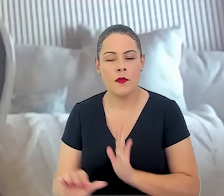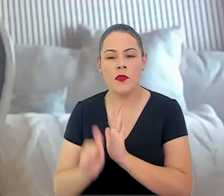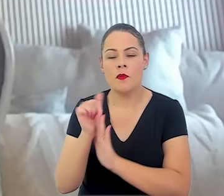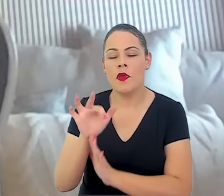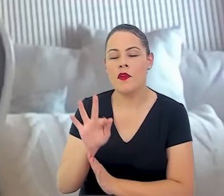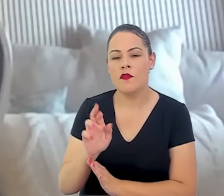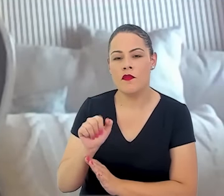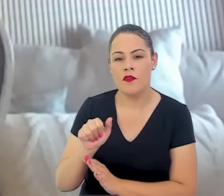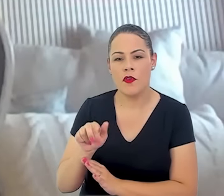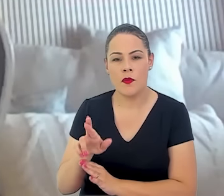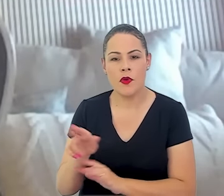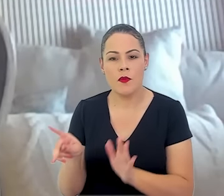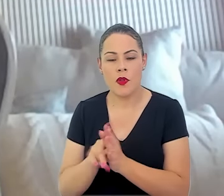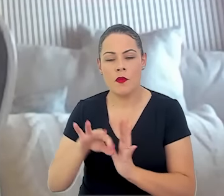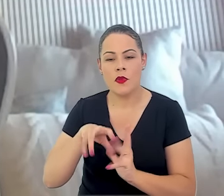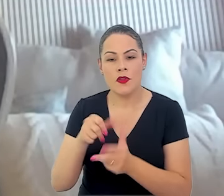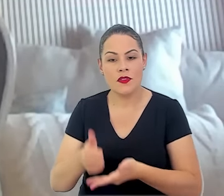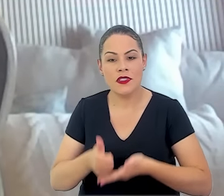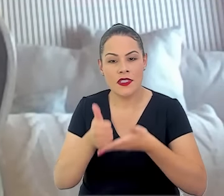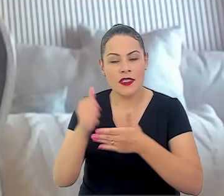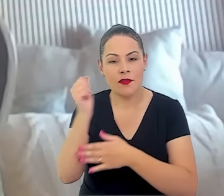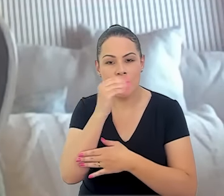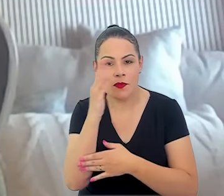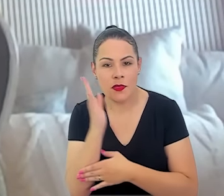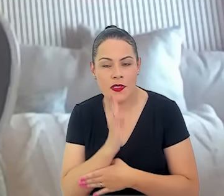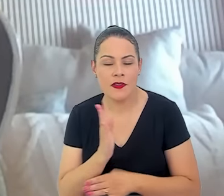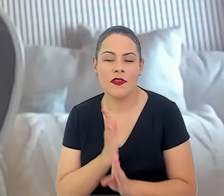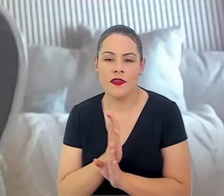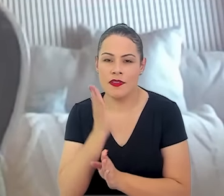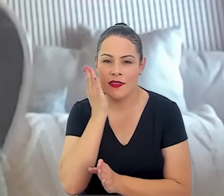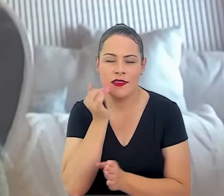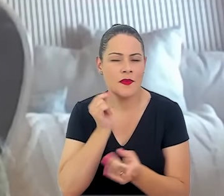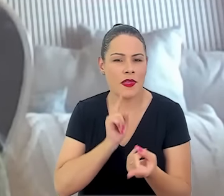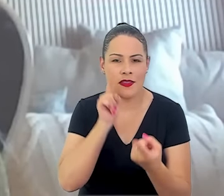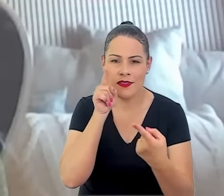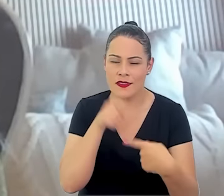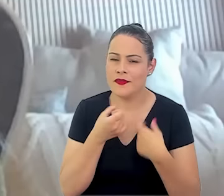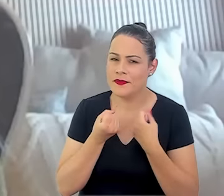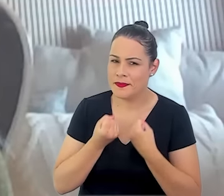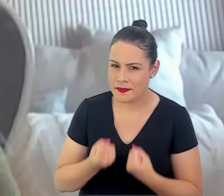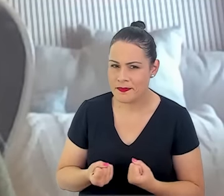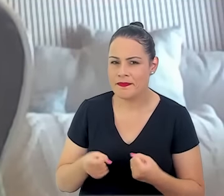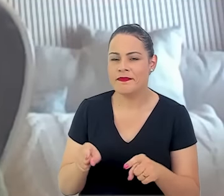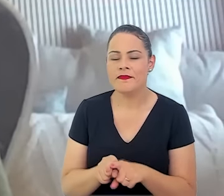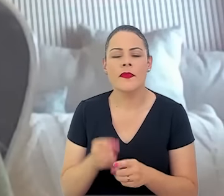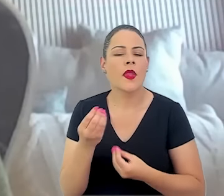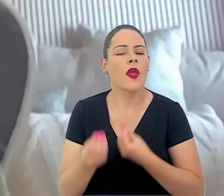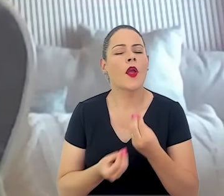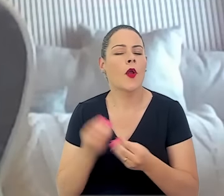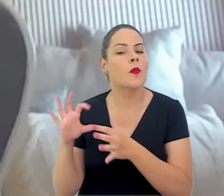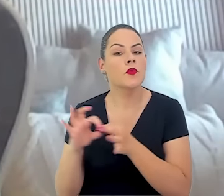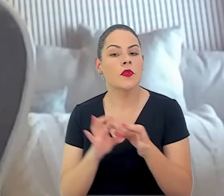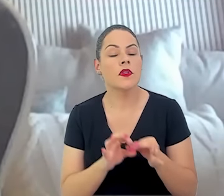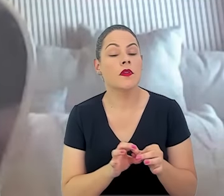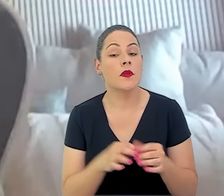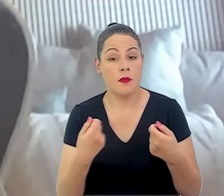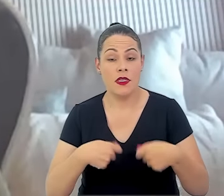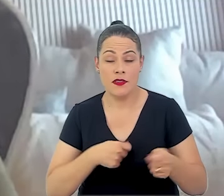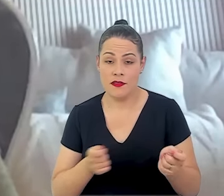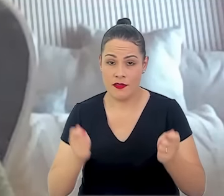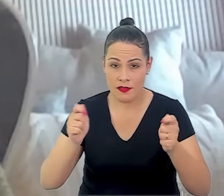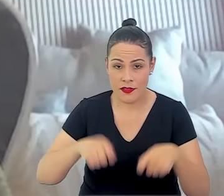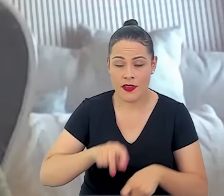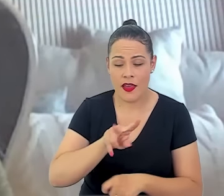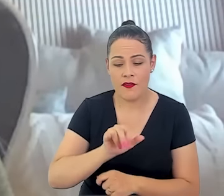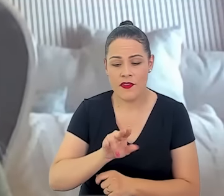framework sustentável do Brasil. Então, é um desafio enorme no seguinte sentido: tem que ser